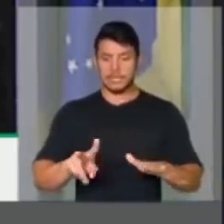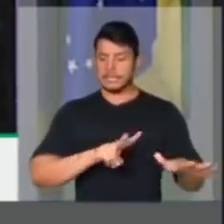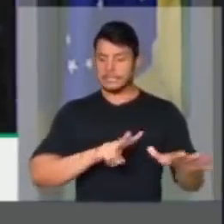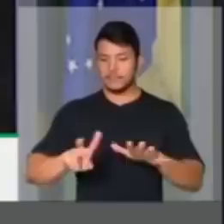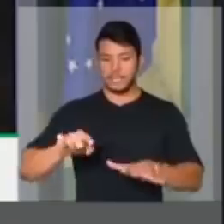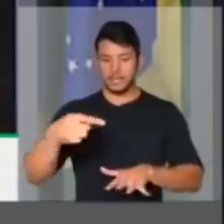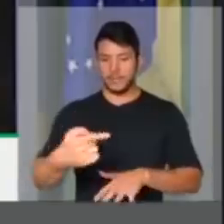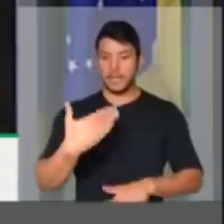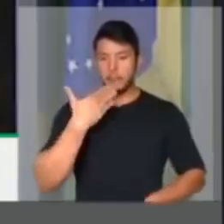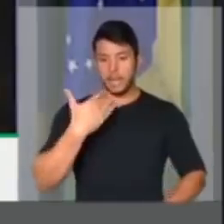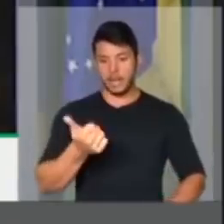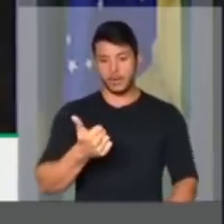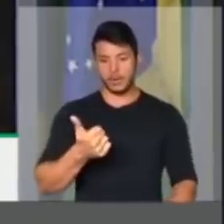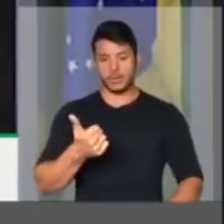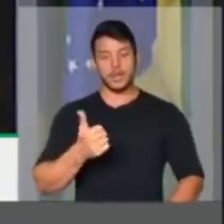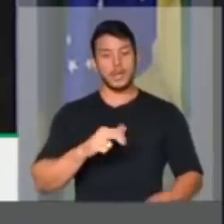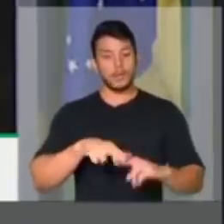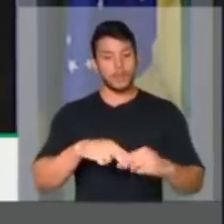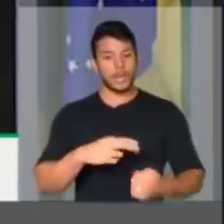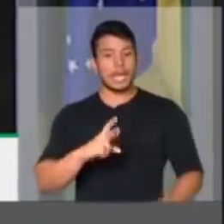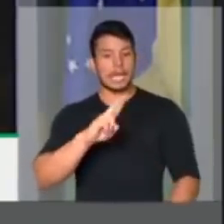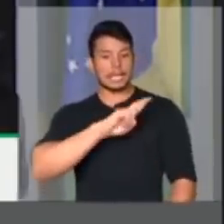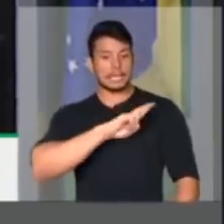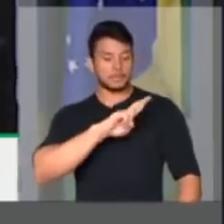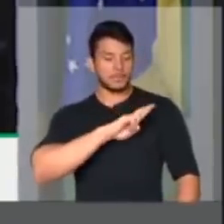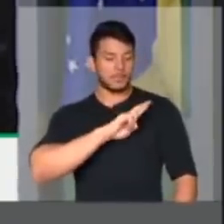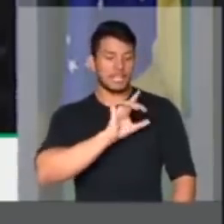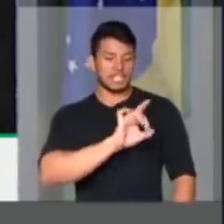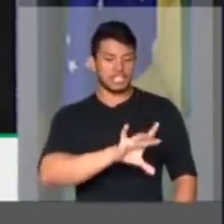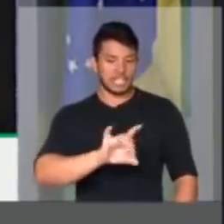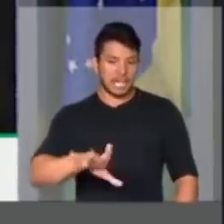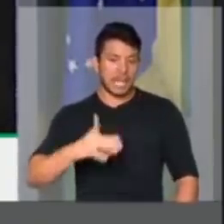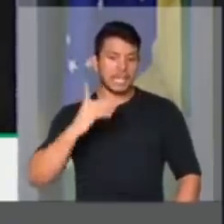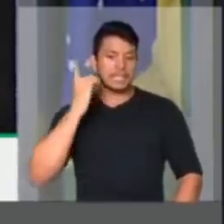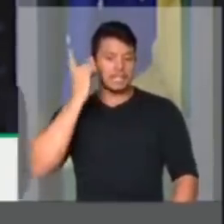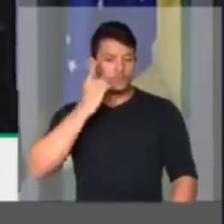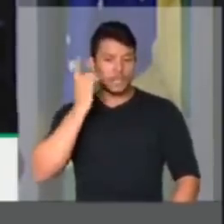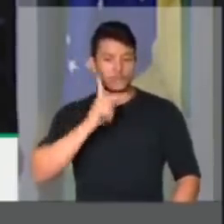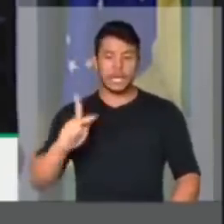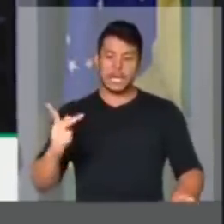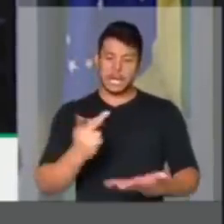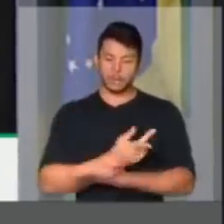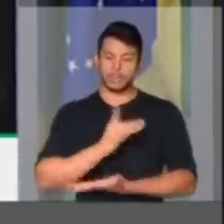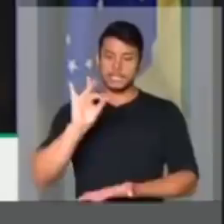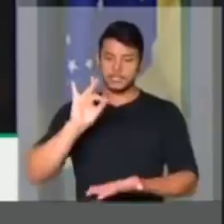seja melhor e que a responsabilidade de cada deputado seja exercida e que não haja uma